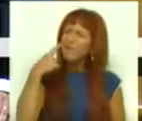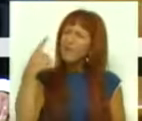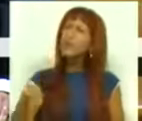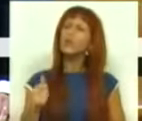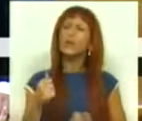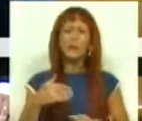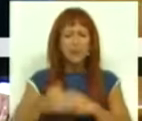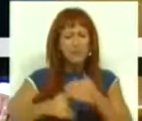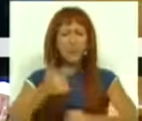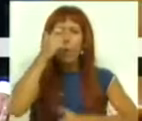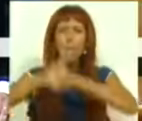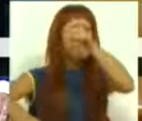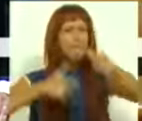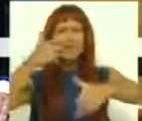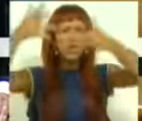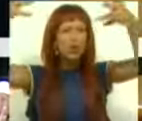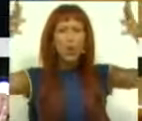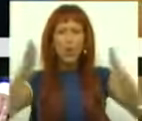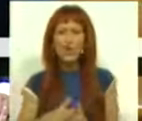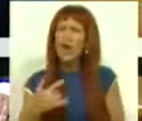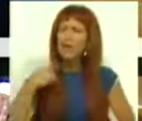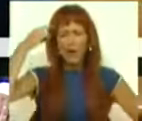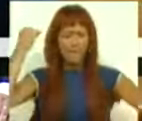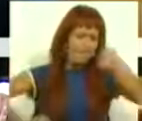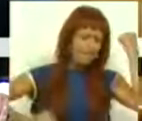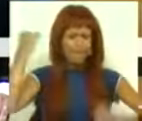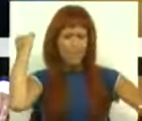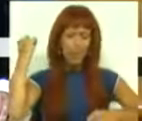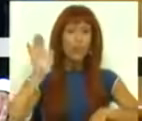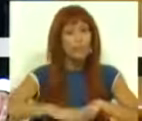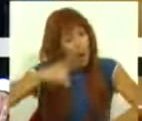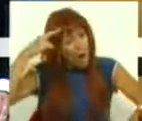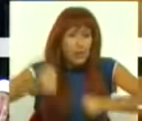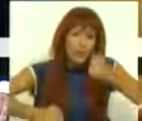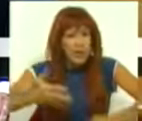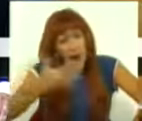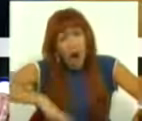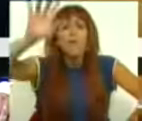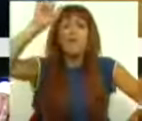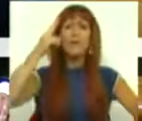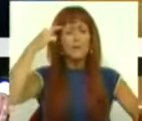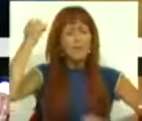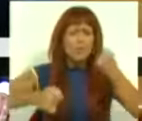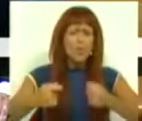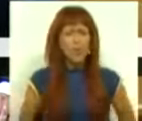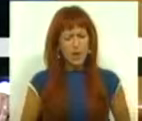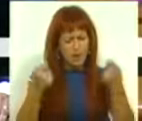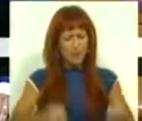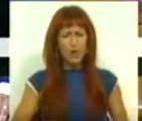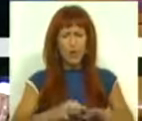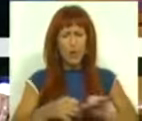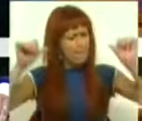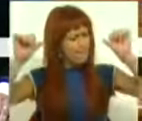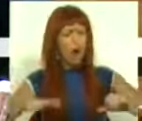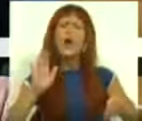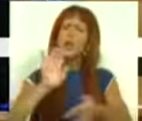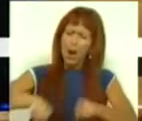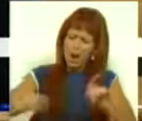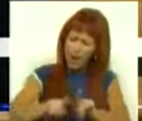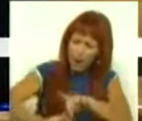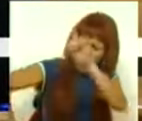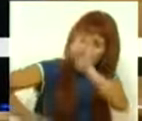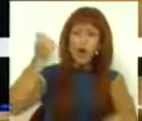tendência de gente que quis protestar pelo protesto, que apostou na lógica do quanto pior melhor,